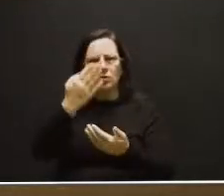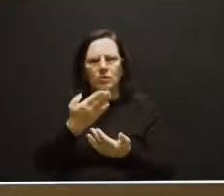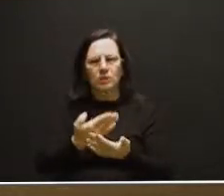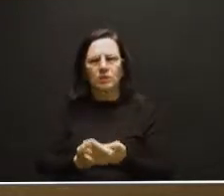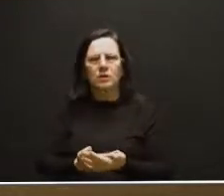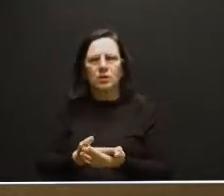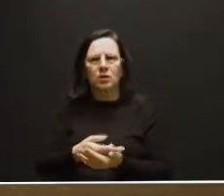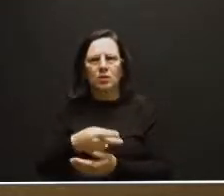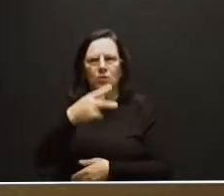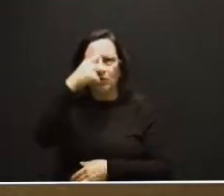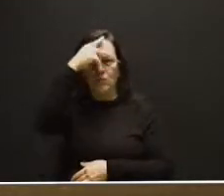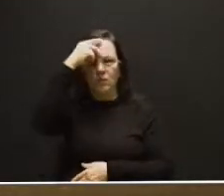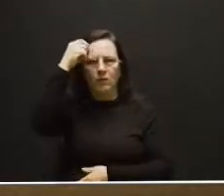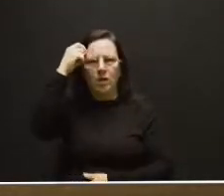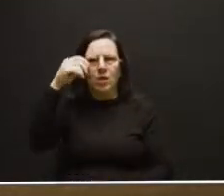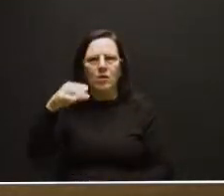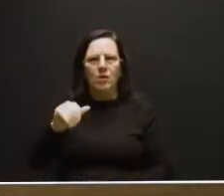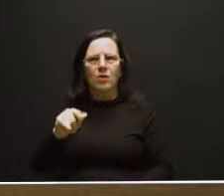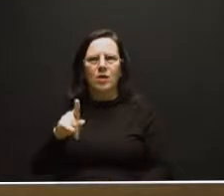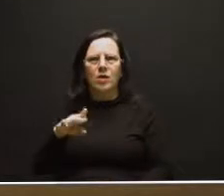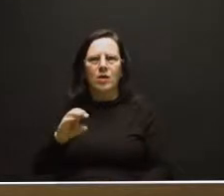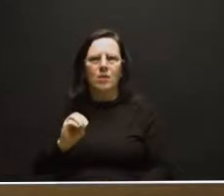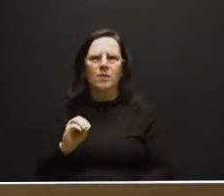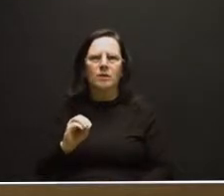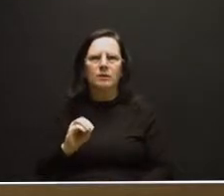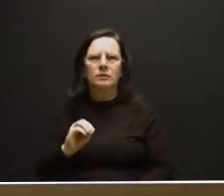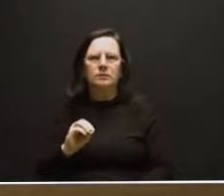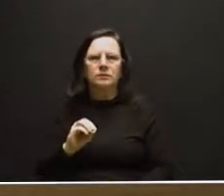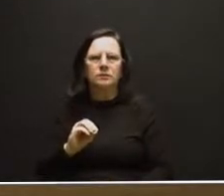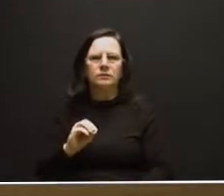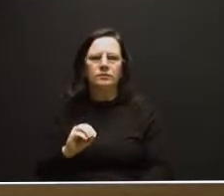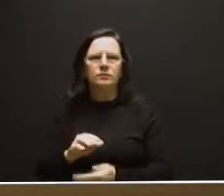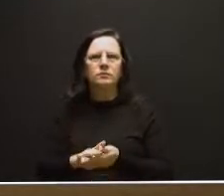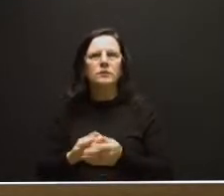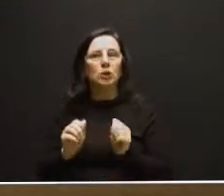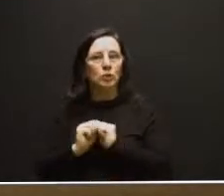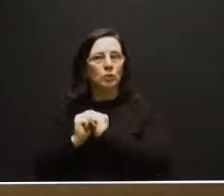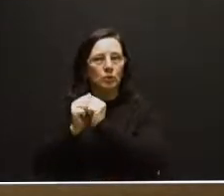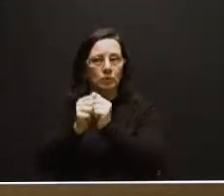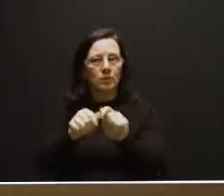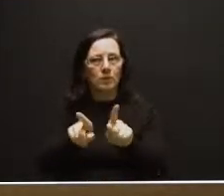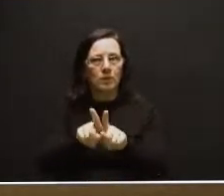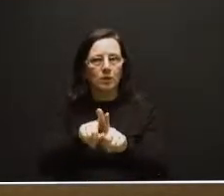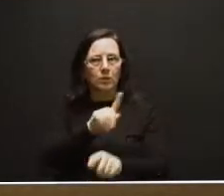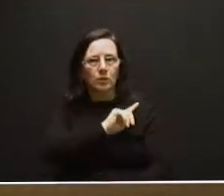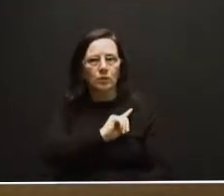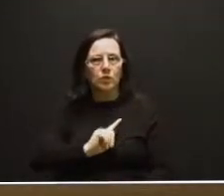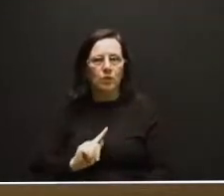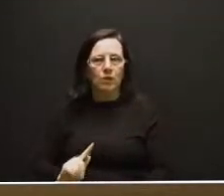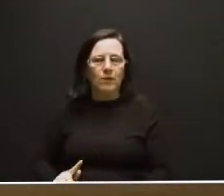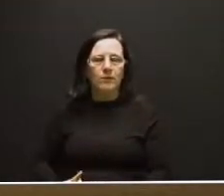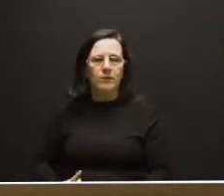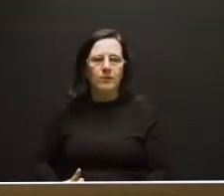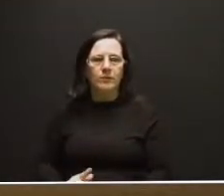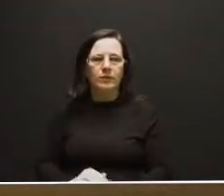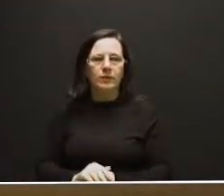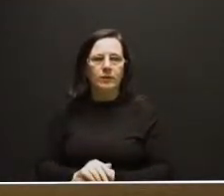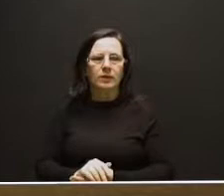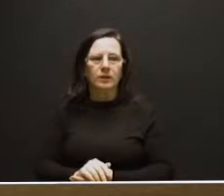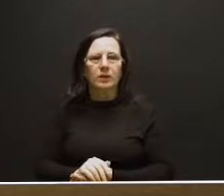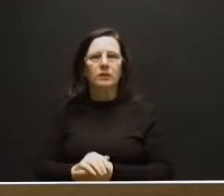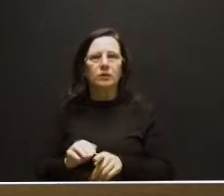falo nós porque também acredito é brindar o seu o seu governo e de